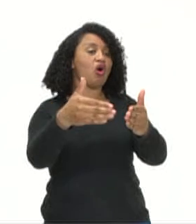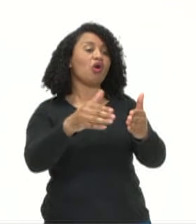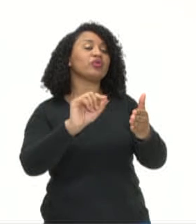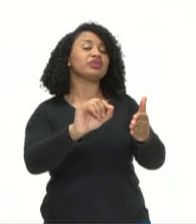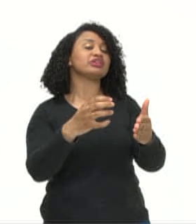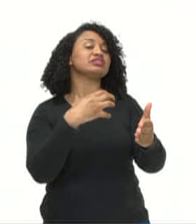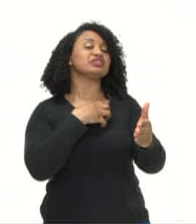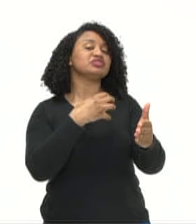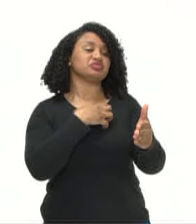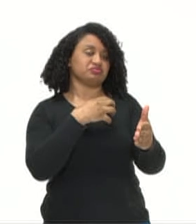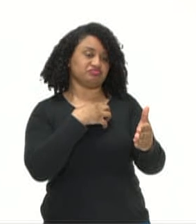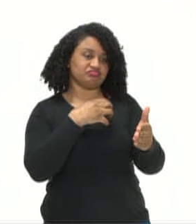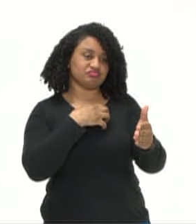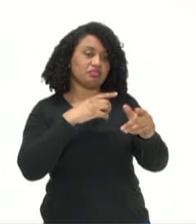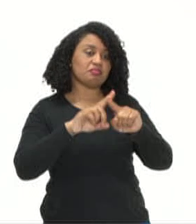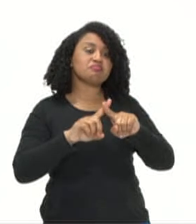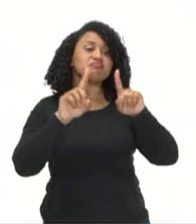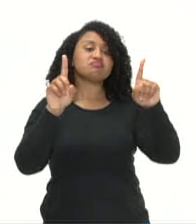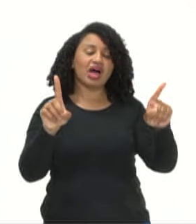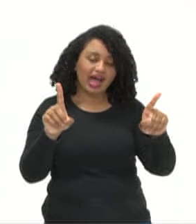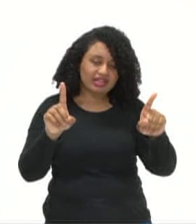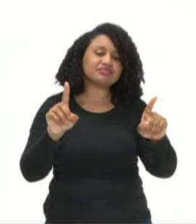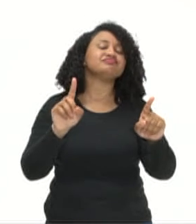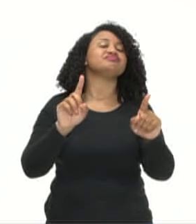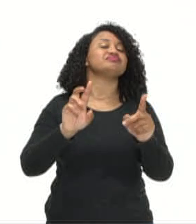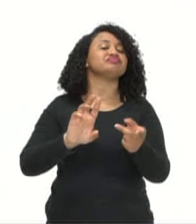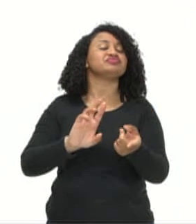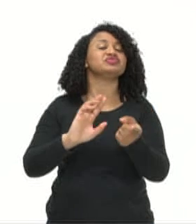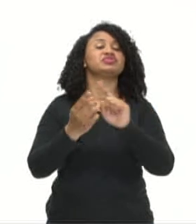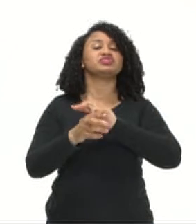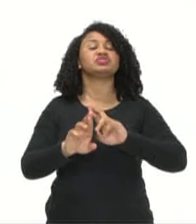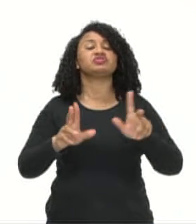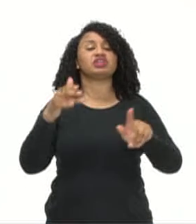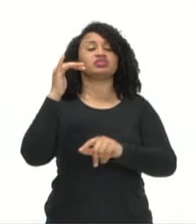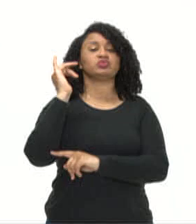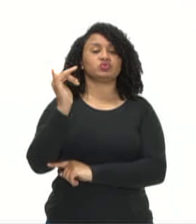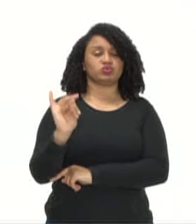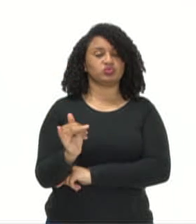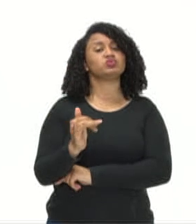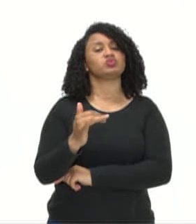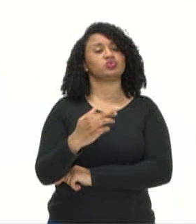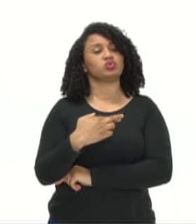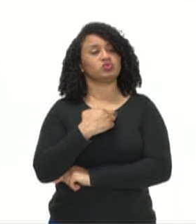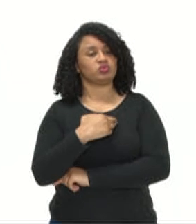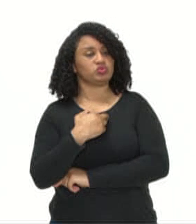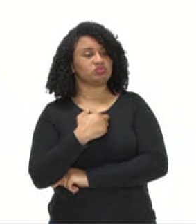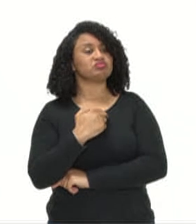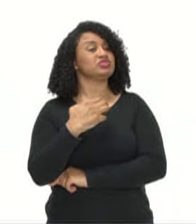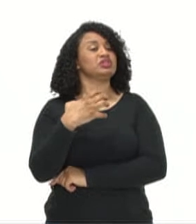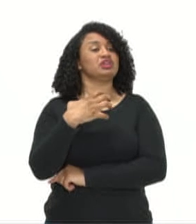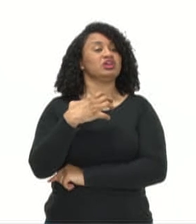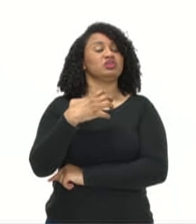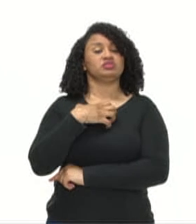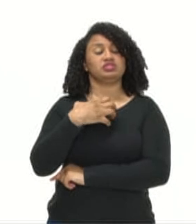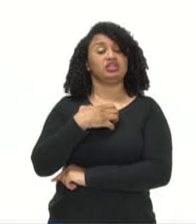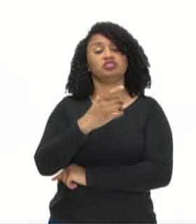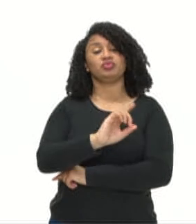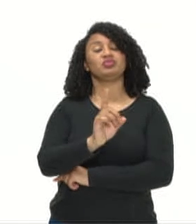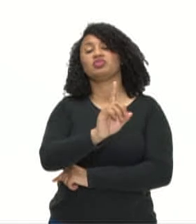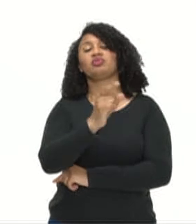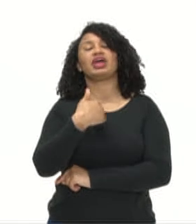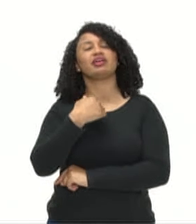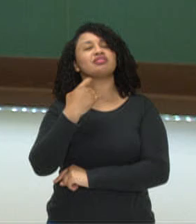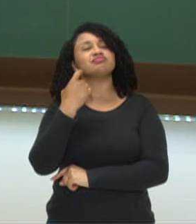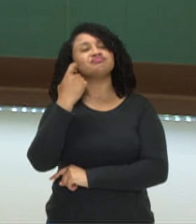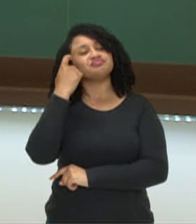nos sentimentos. Mas, ao contrário do romantismo, Os sentimentos aqui não são